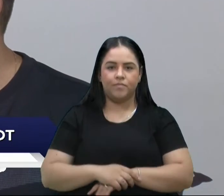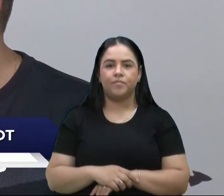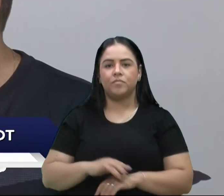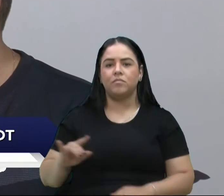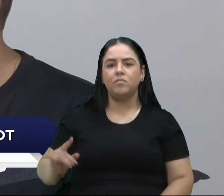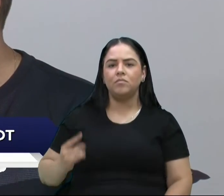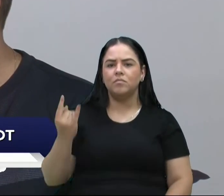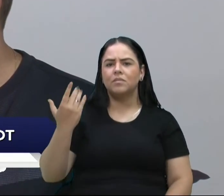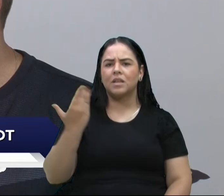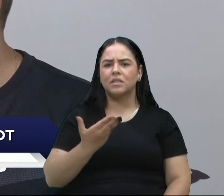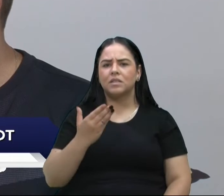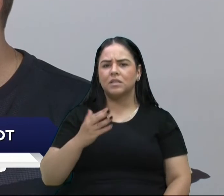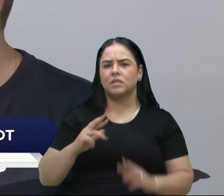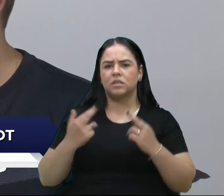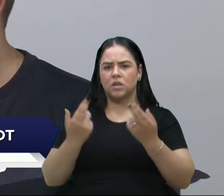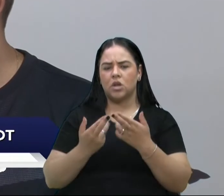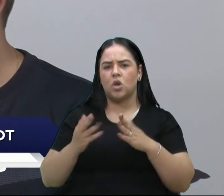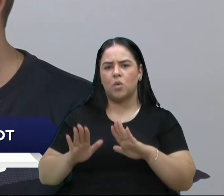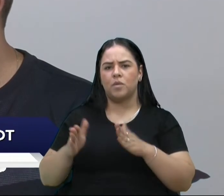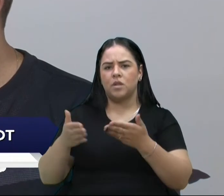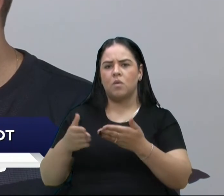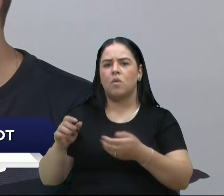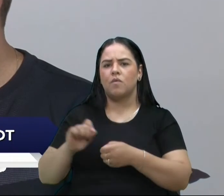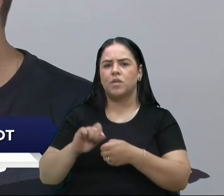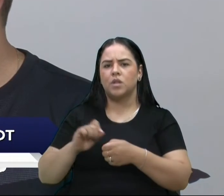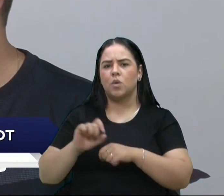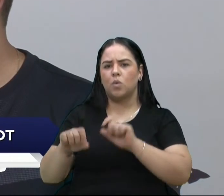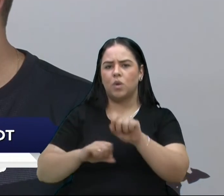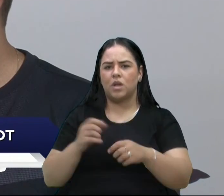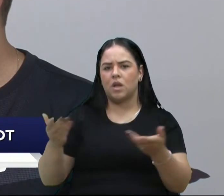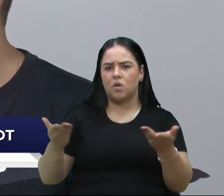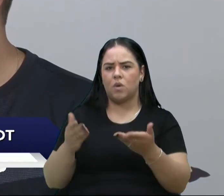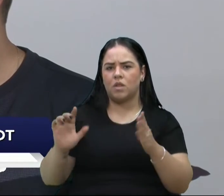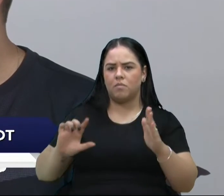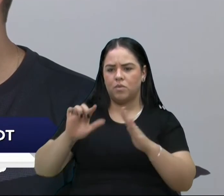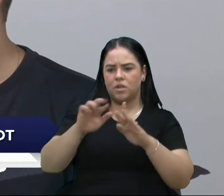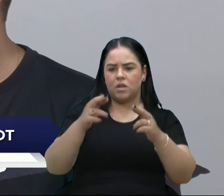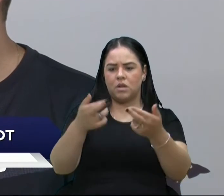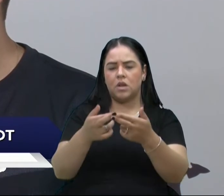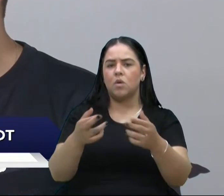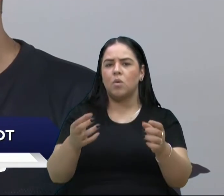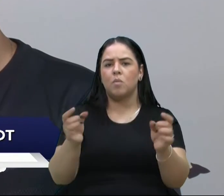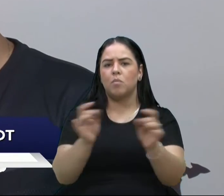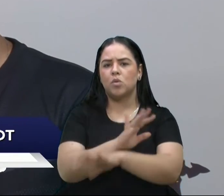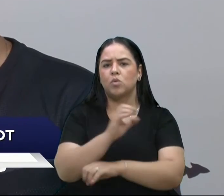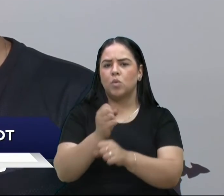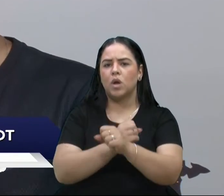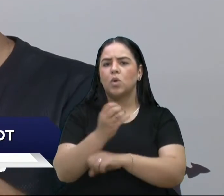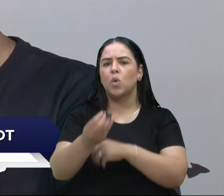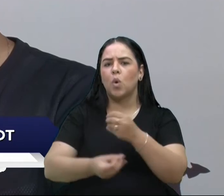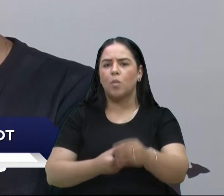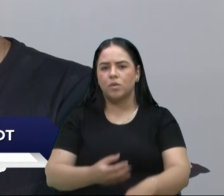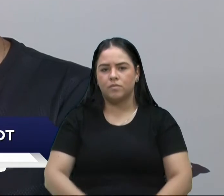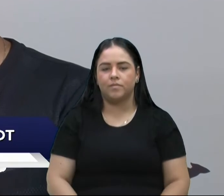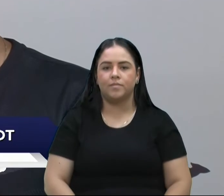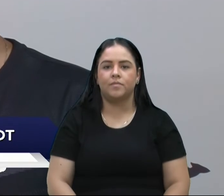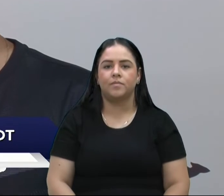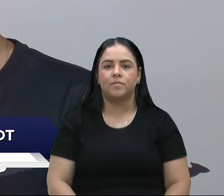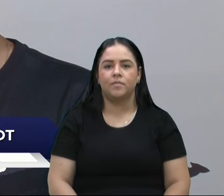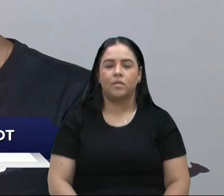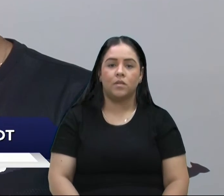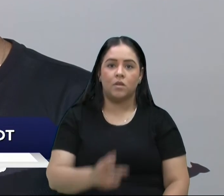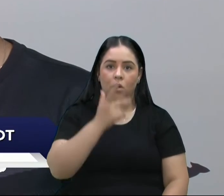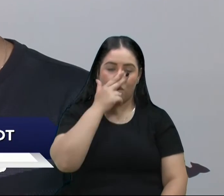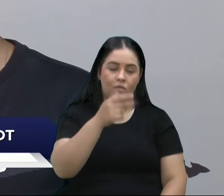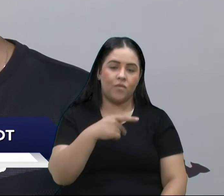essa reunião, a comissão agora vai fazer o quê? A partir dessa reunião, fecha o ano como? Bom, é o que eu falei, que é a tarefa